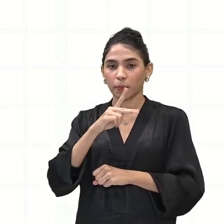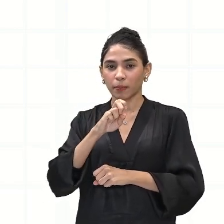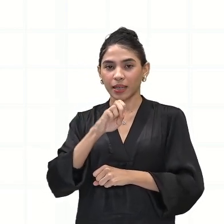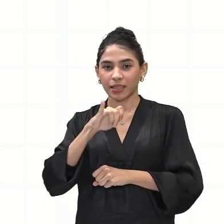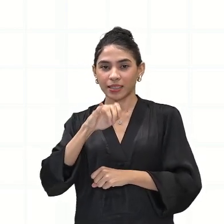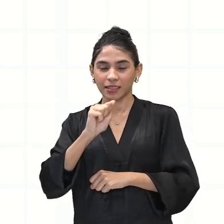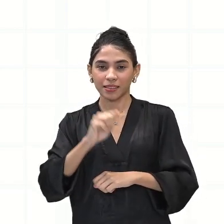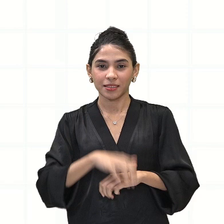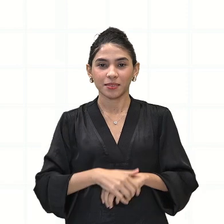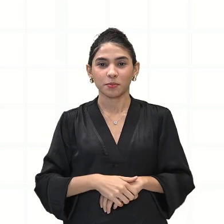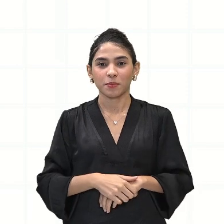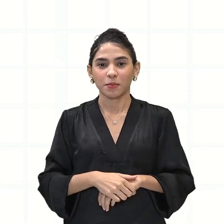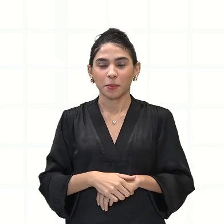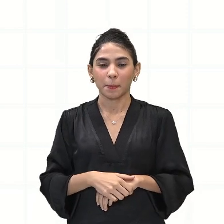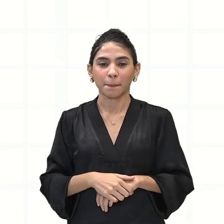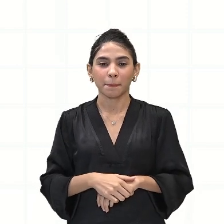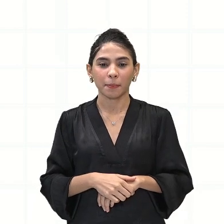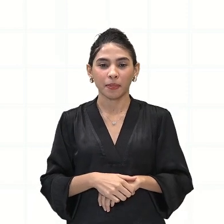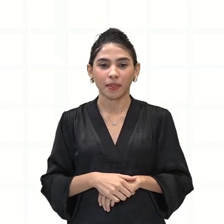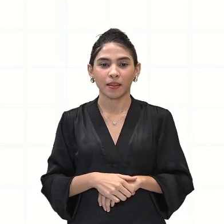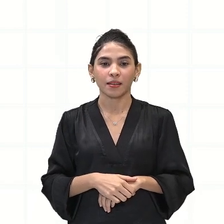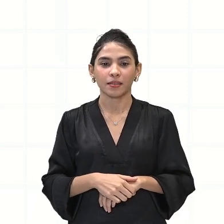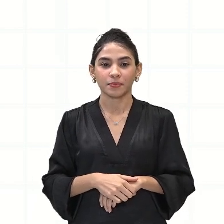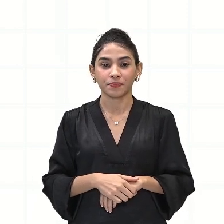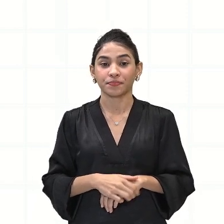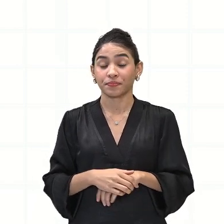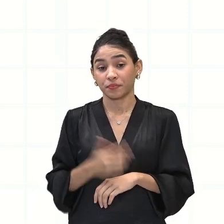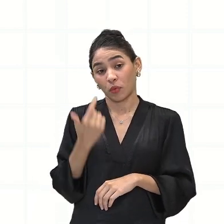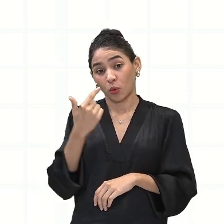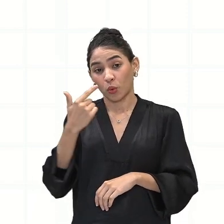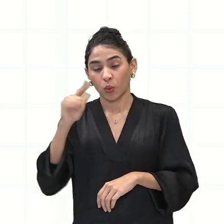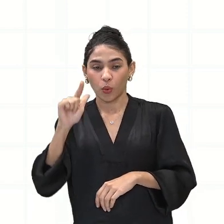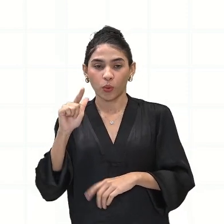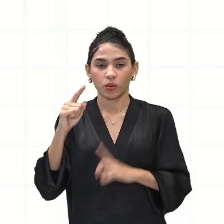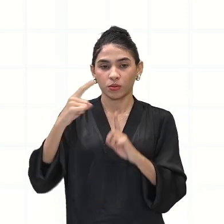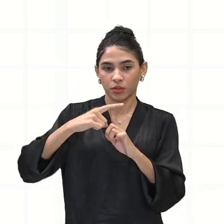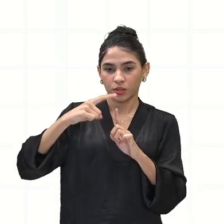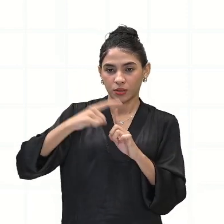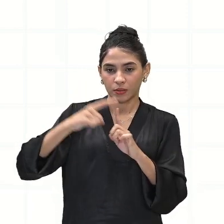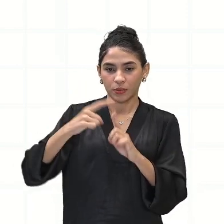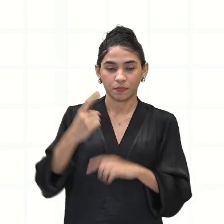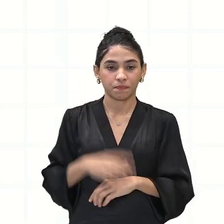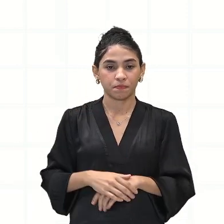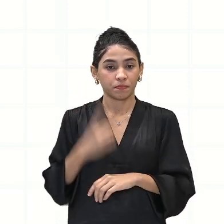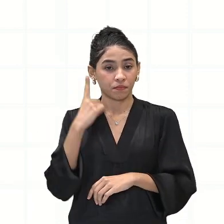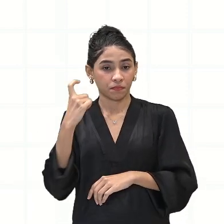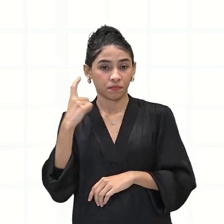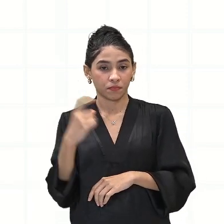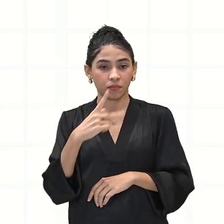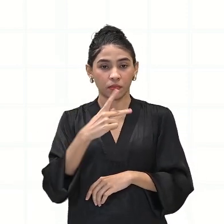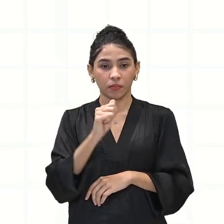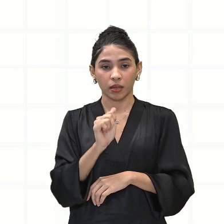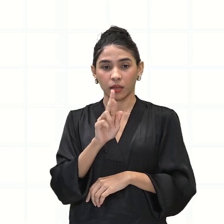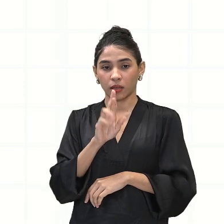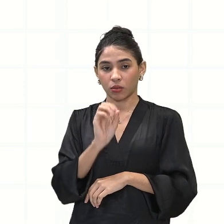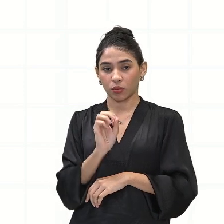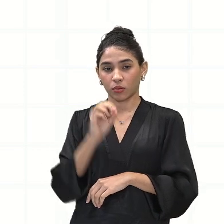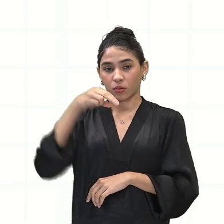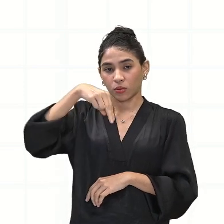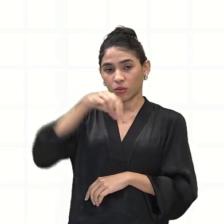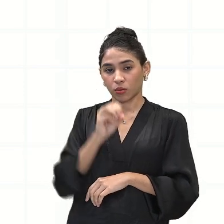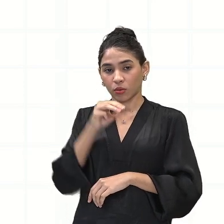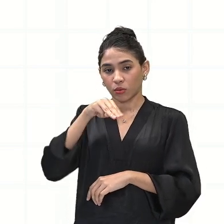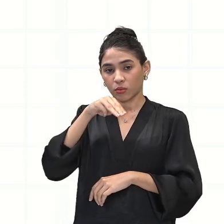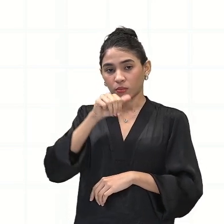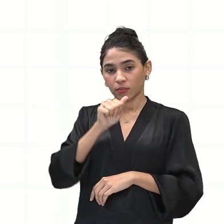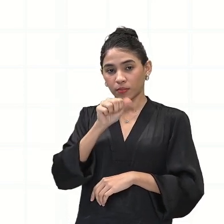naquela história. A nossa próxima figura de som é a paronomásia.